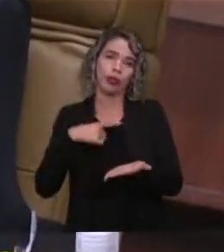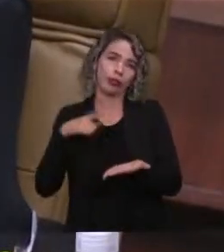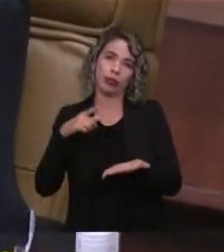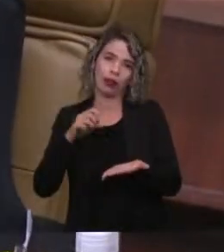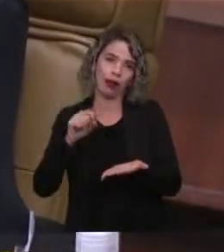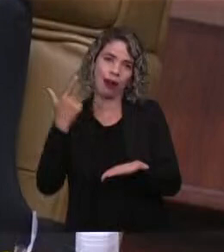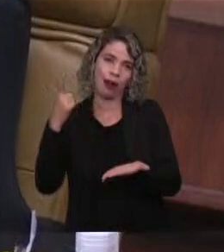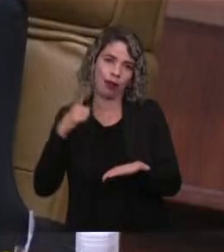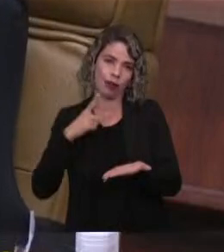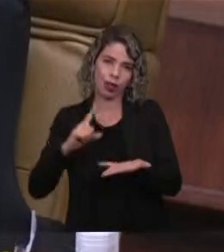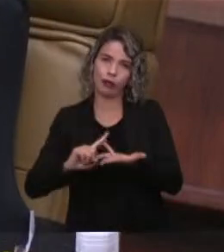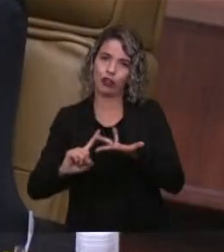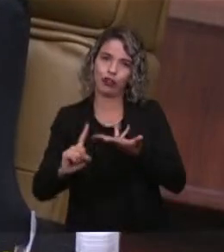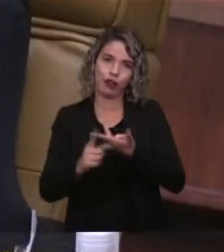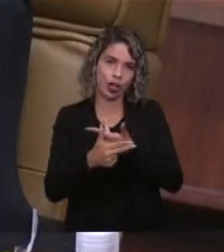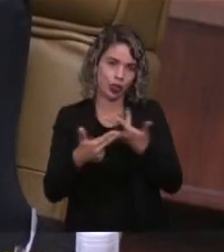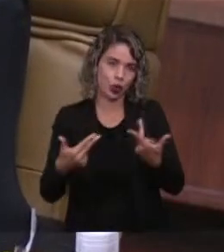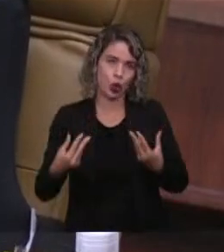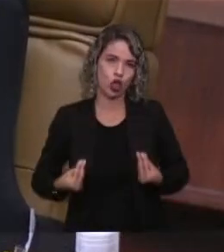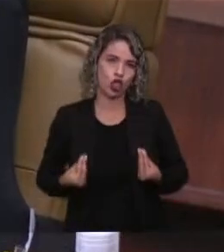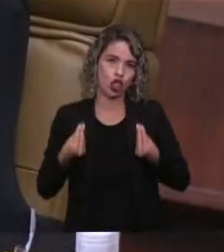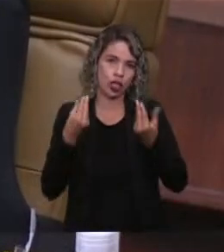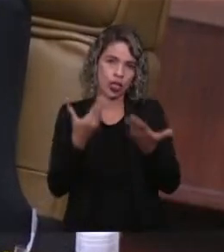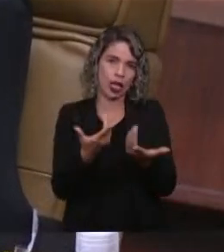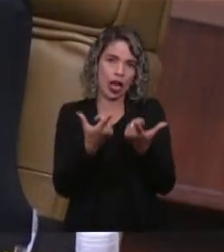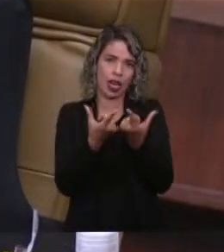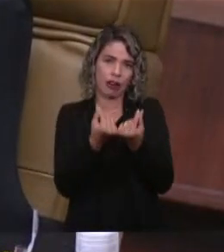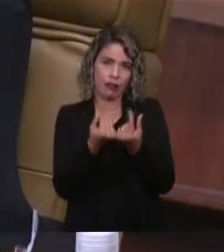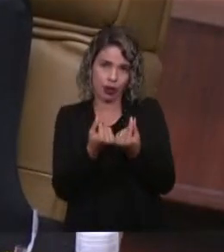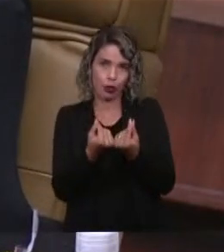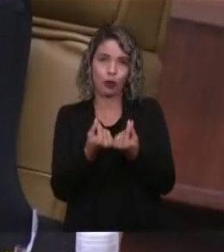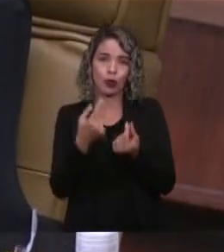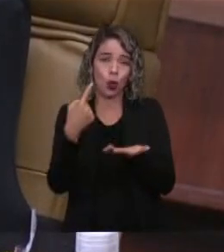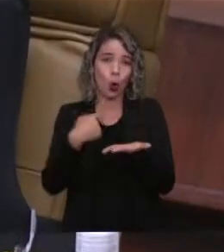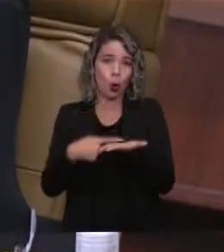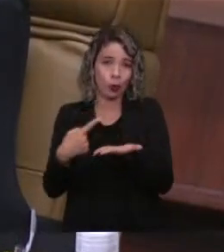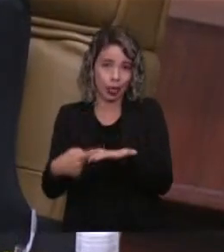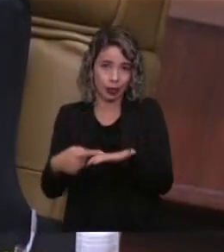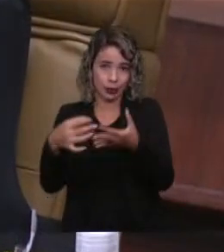logicamente, uma série de atos de entrega dos valores ajustados.